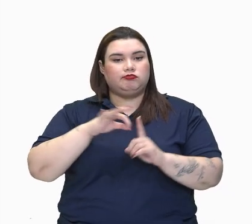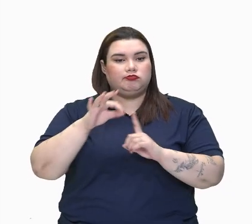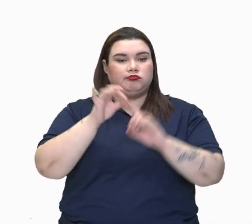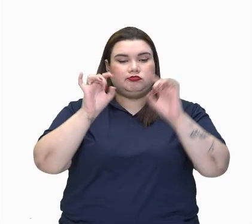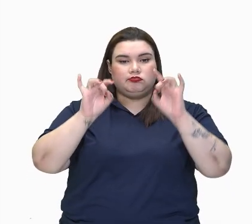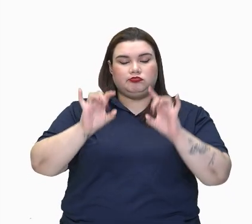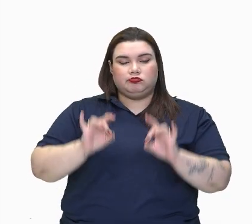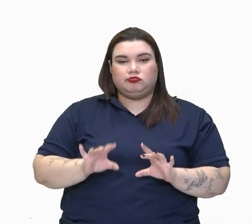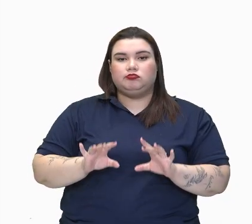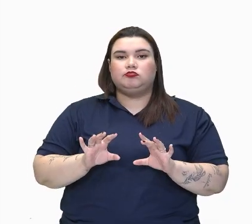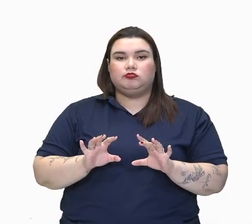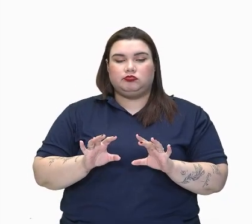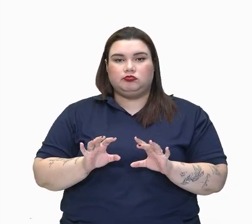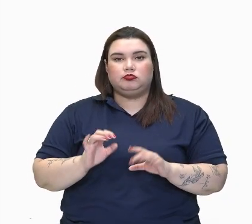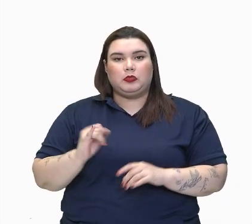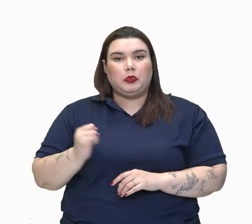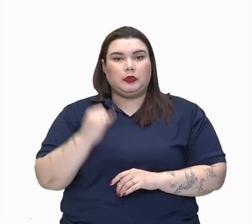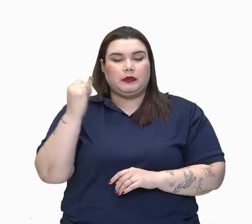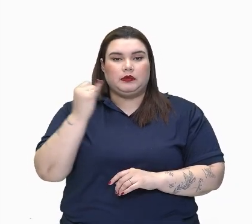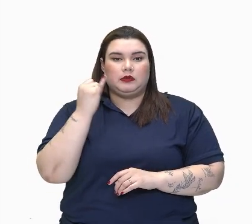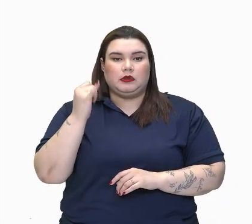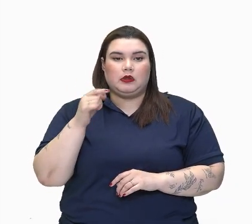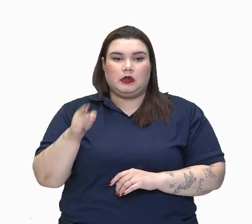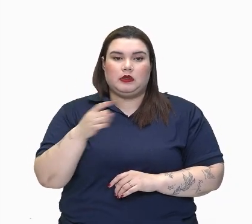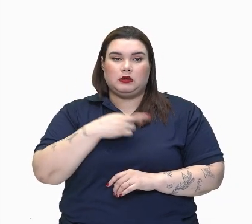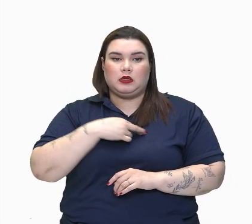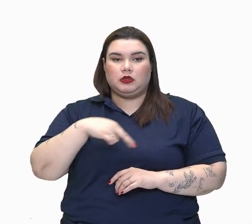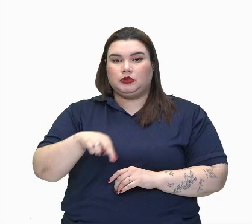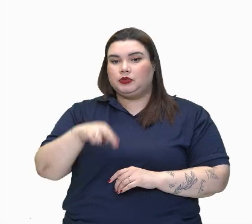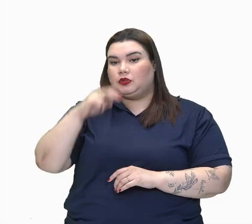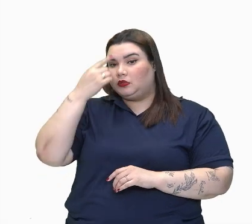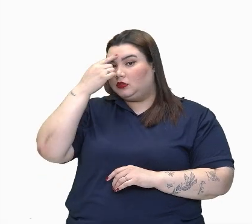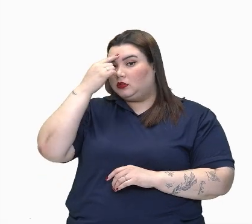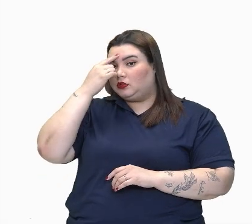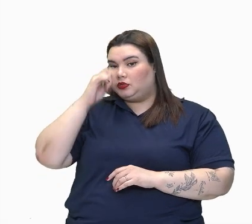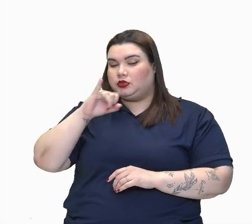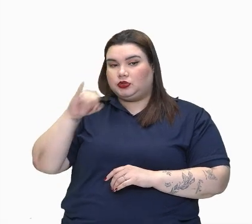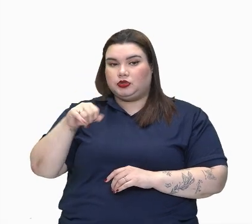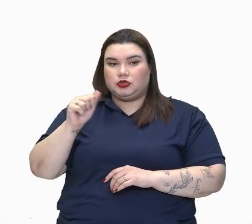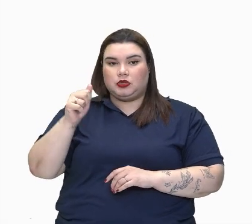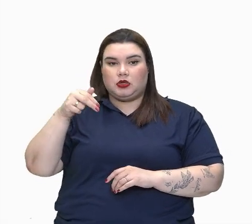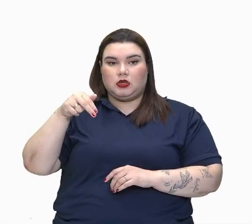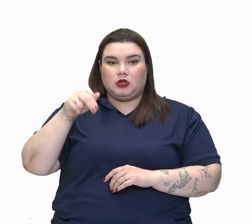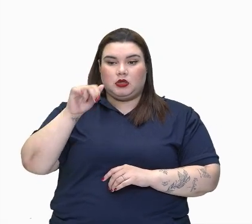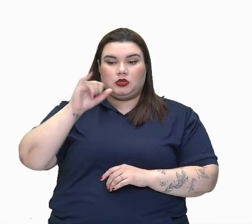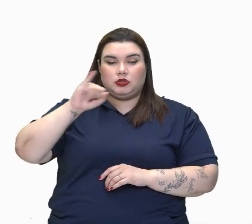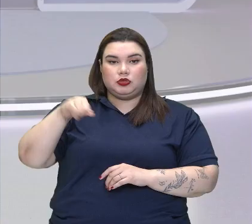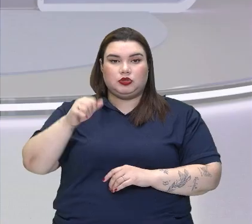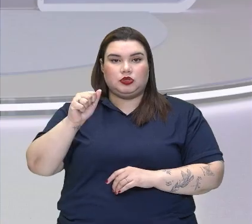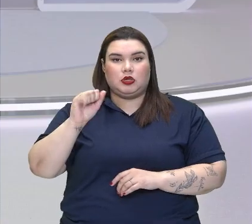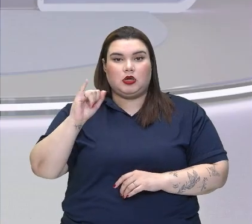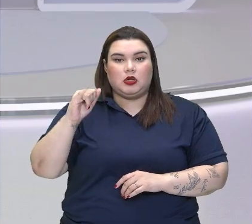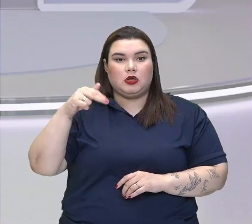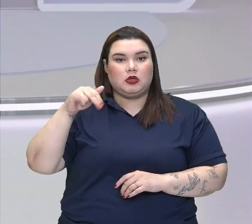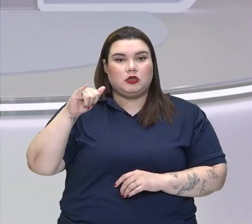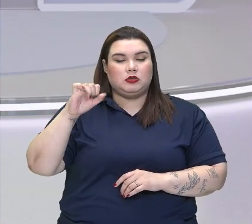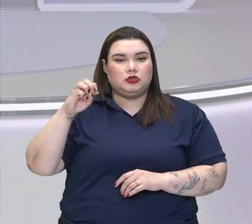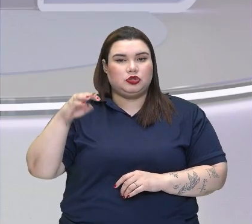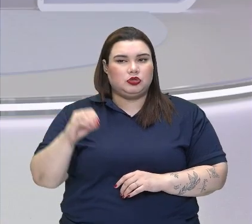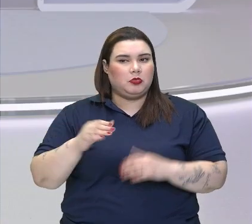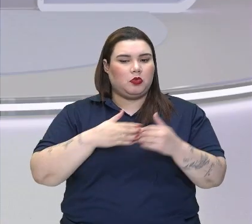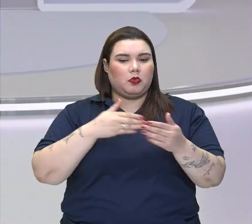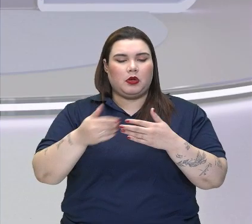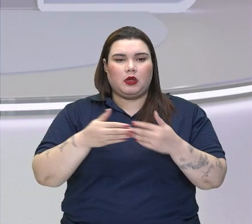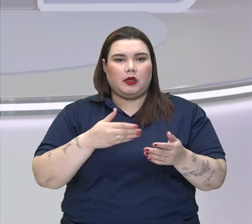seres vivos. Olha, nessa religião indiana, mesmo a vida dos insetos é uma vida sagrada. Nada pode